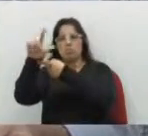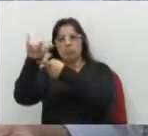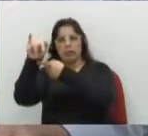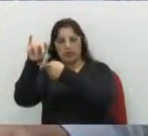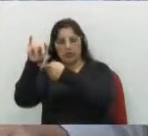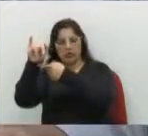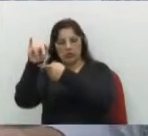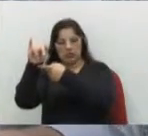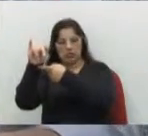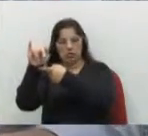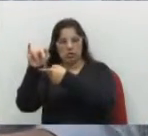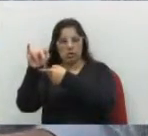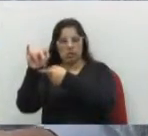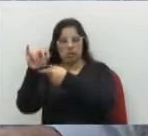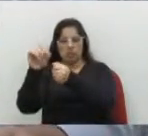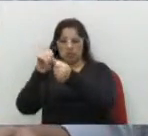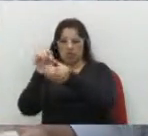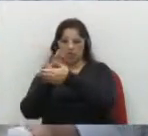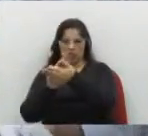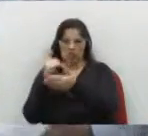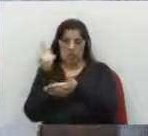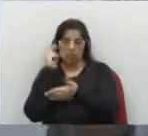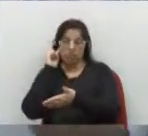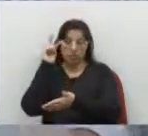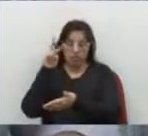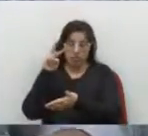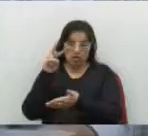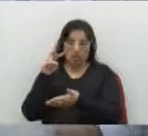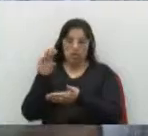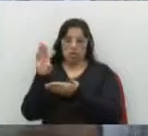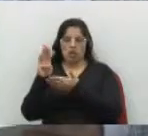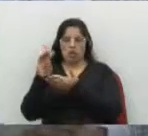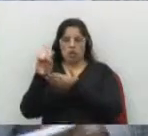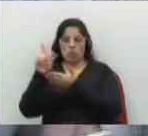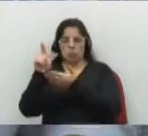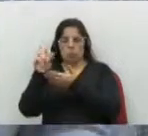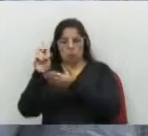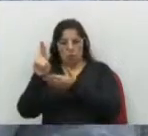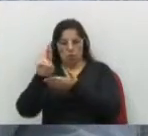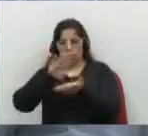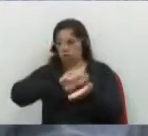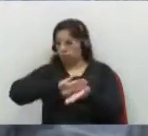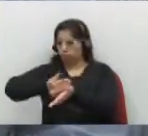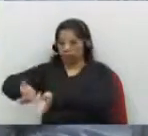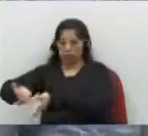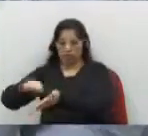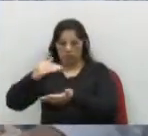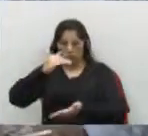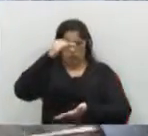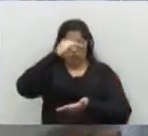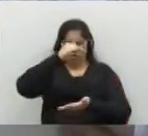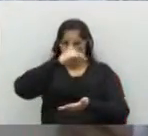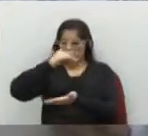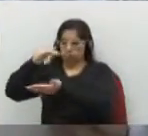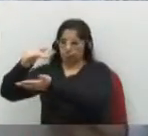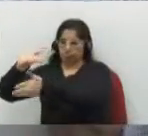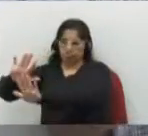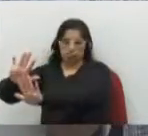grão, separava o saquinho inteiro. E foi feito certo, porque tem uma matéria que